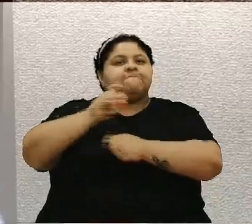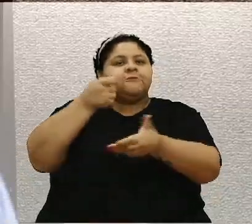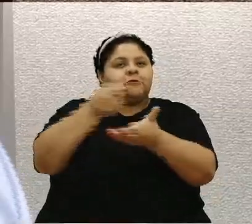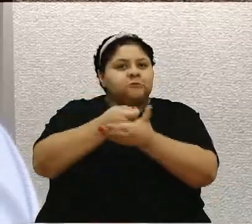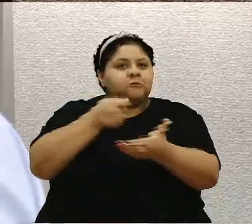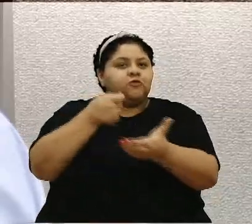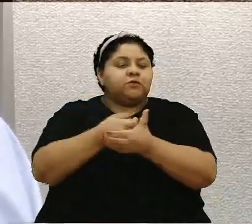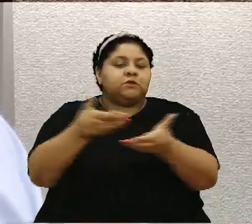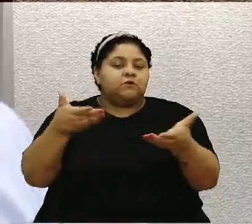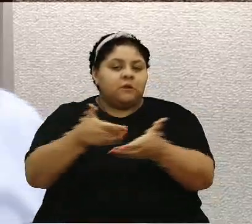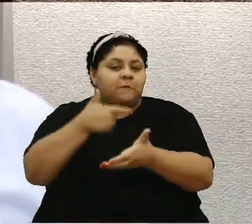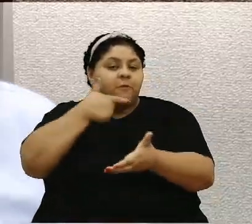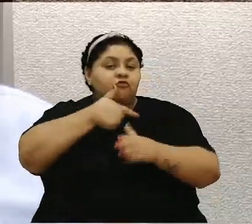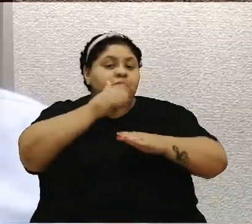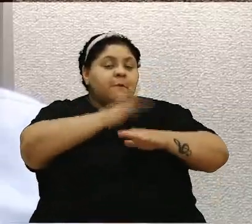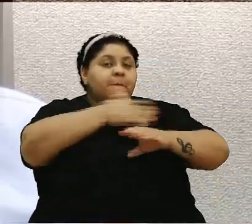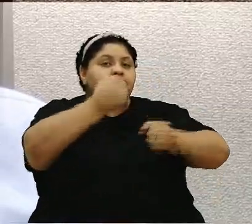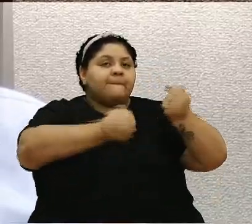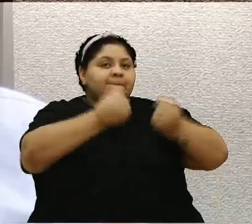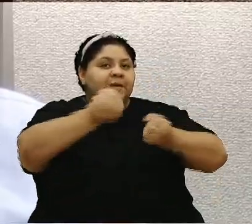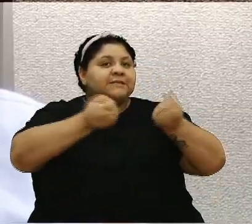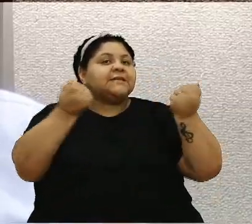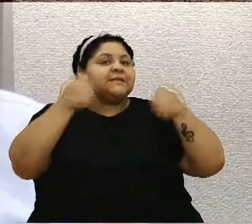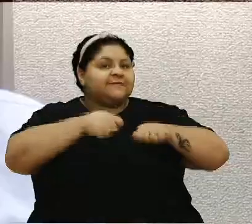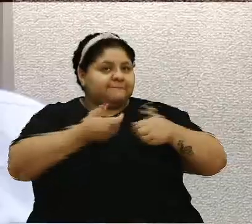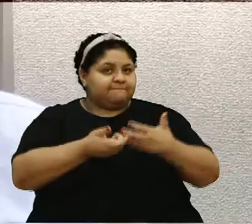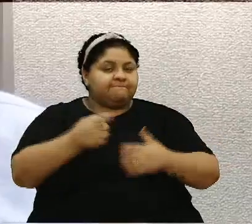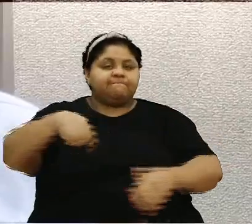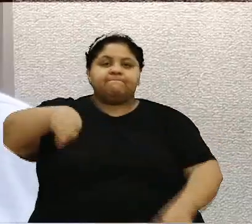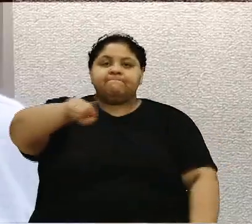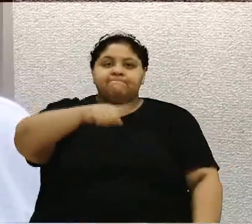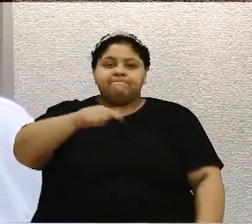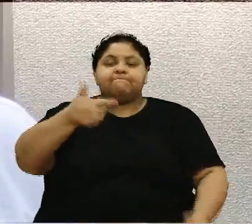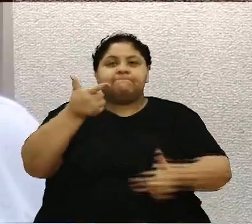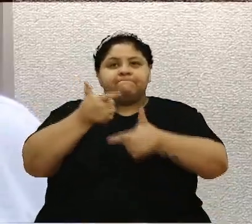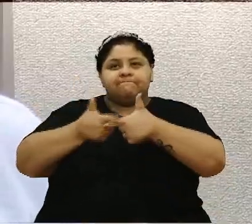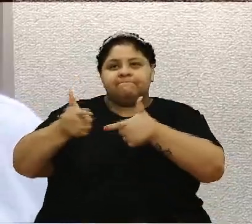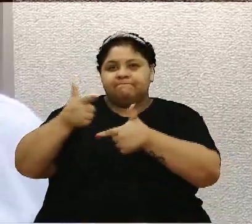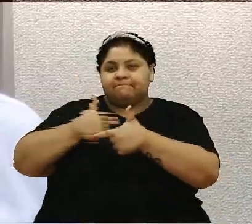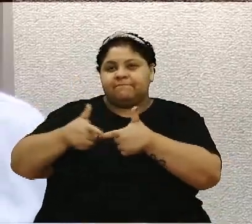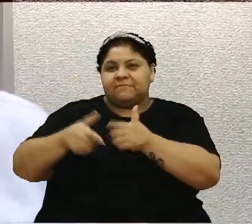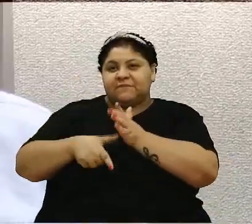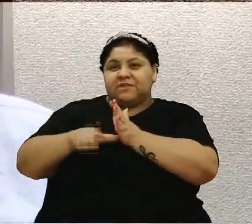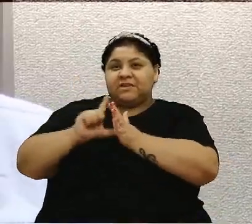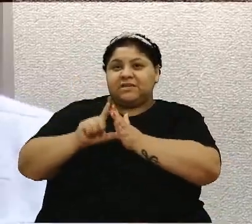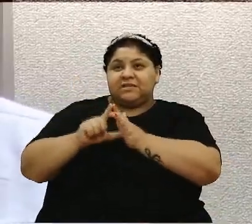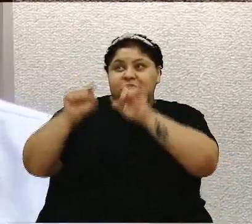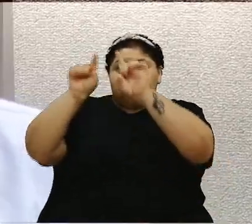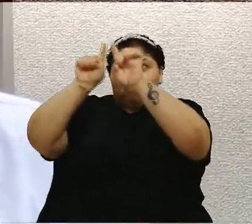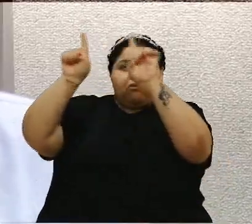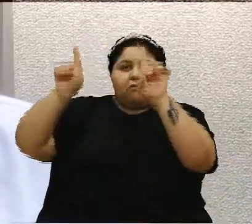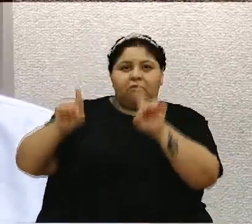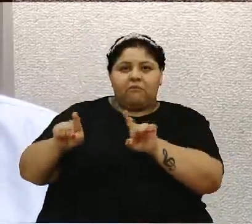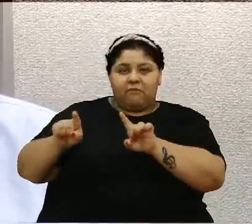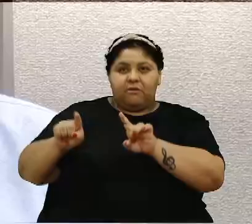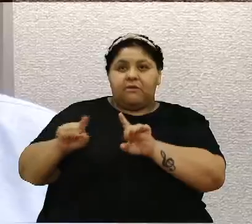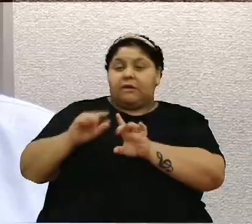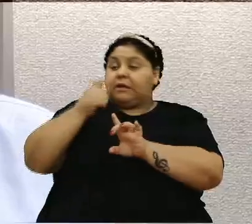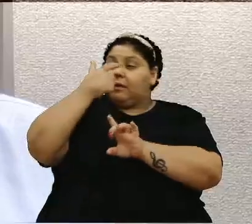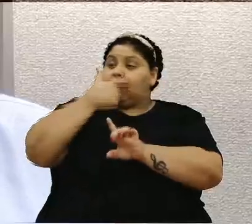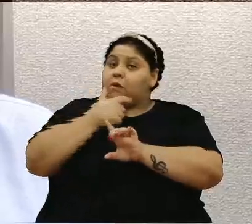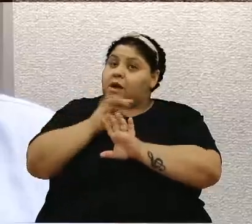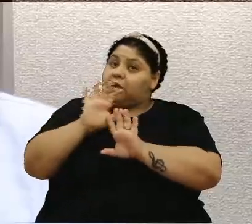para conseguir mais viaturas, que é necessário. O nosso grande problema era a questão do efetivo, né, que